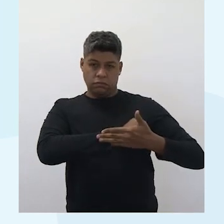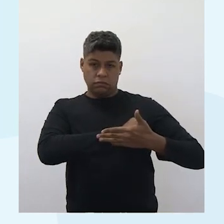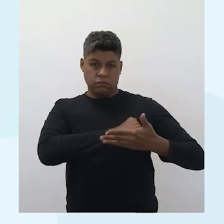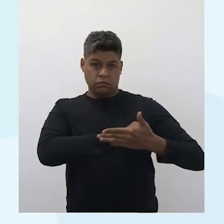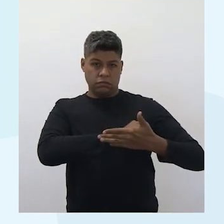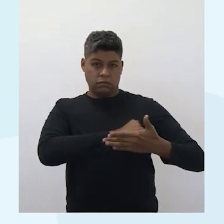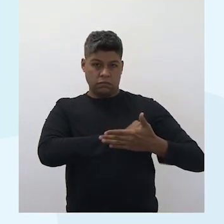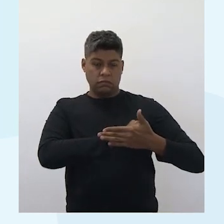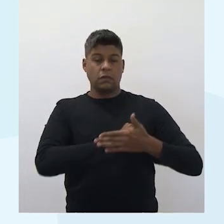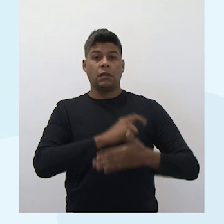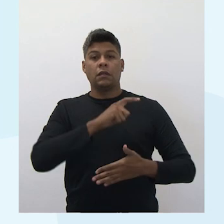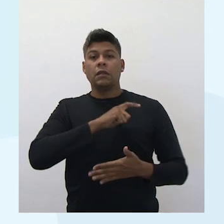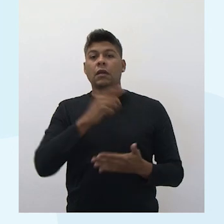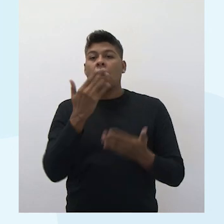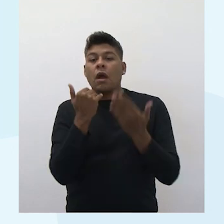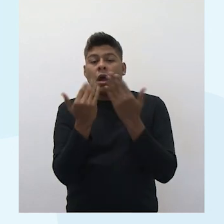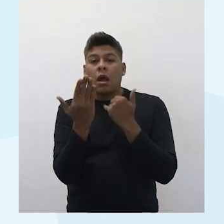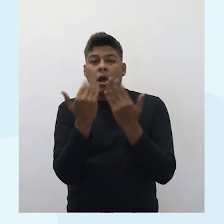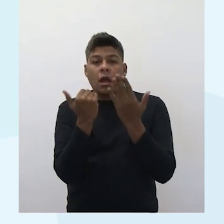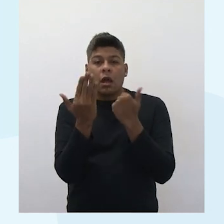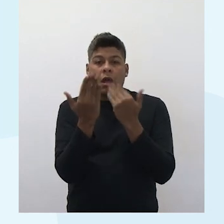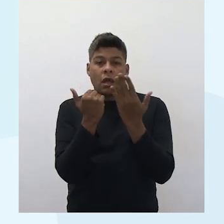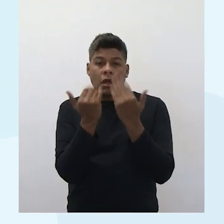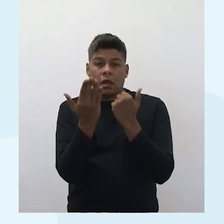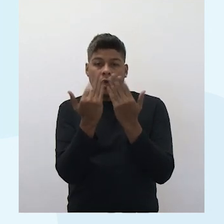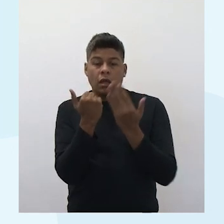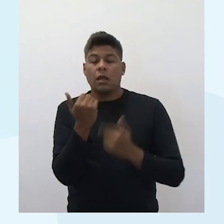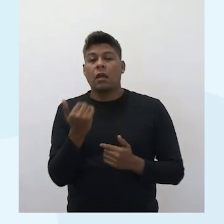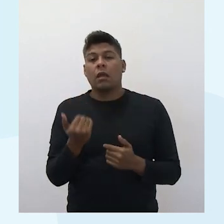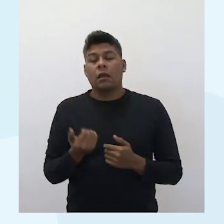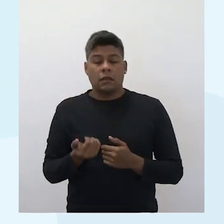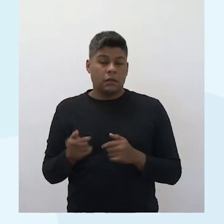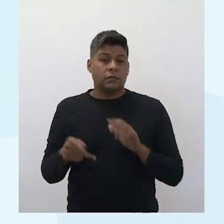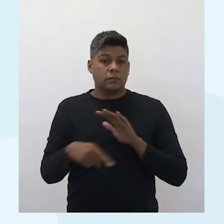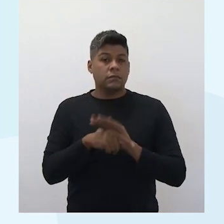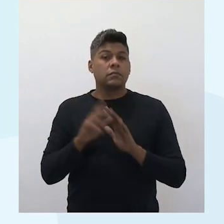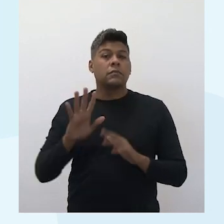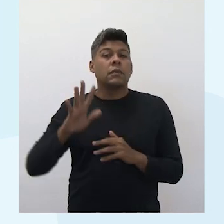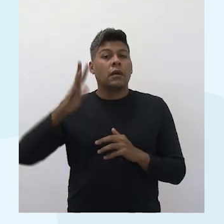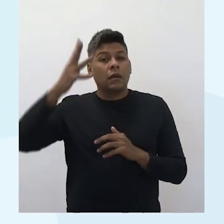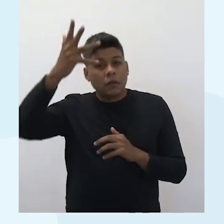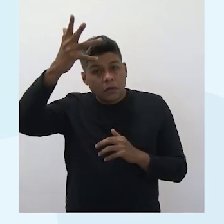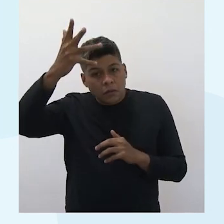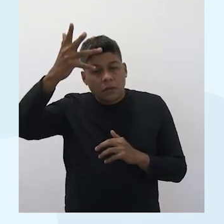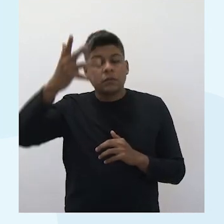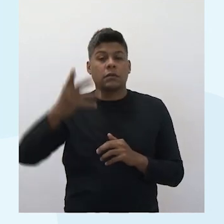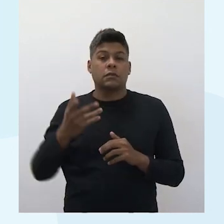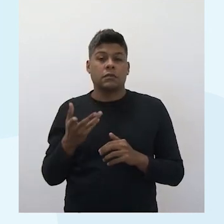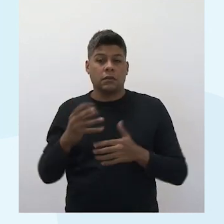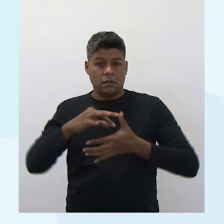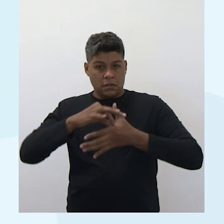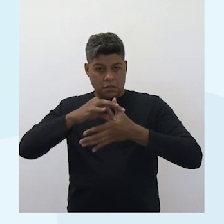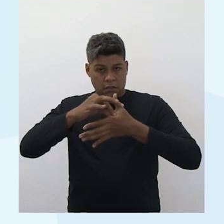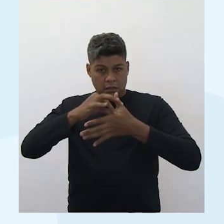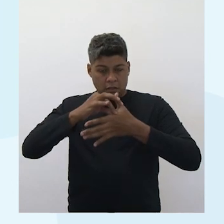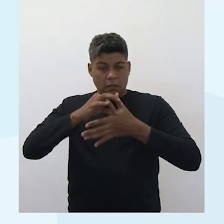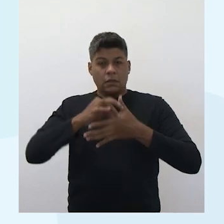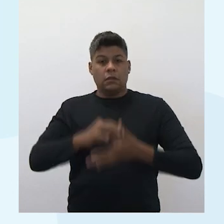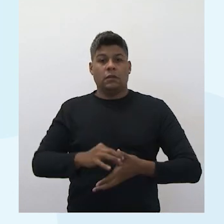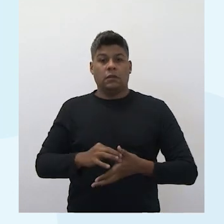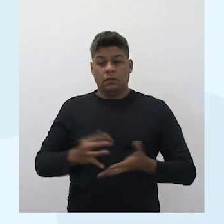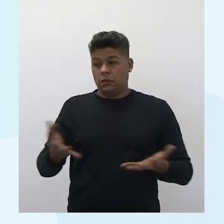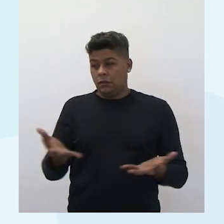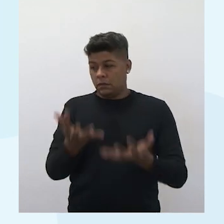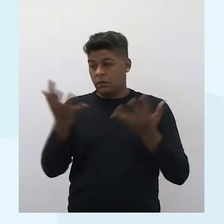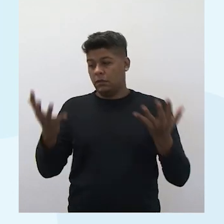da ingestão contínua ao longo de alimentos que pode causar desde obstrução de veias, artérias,